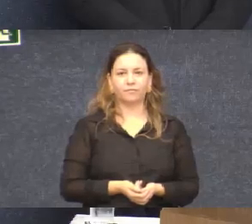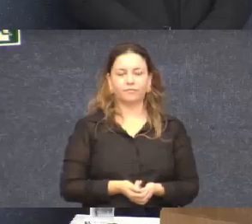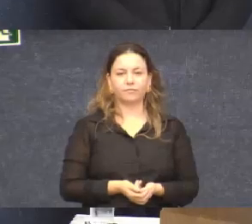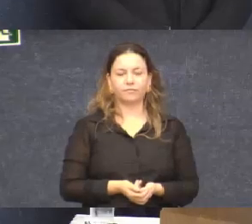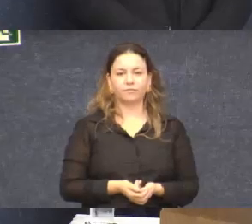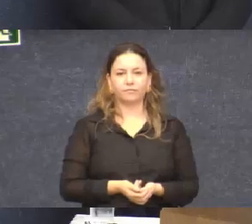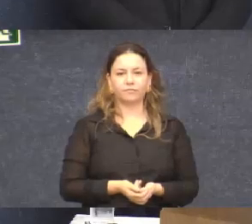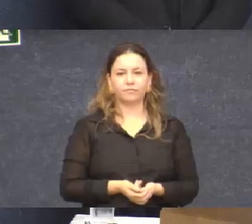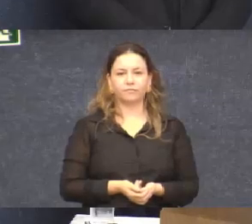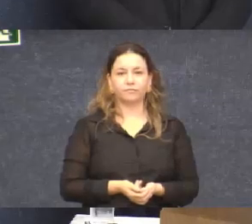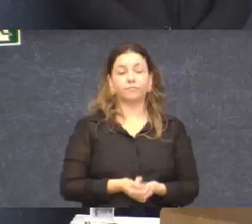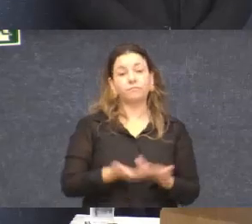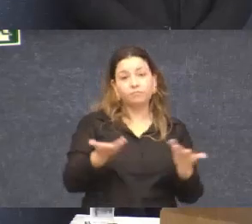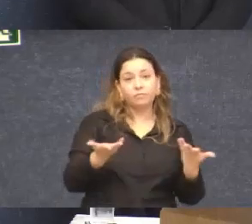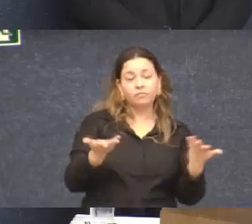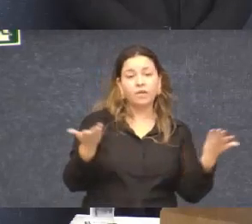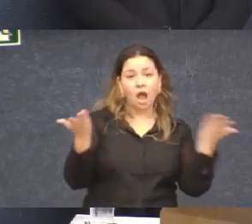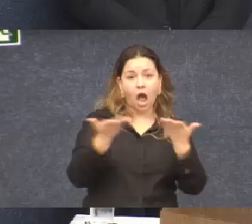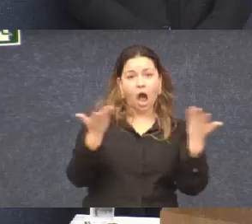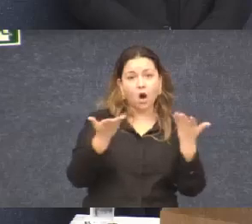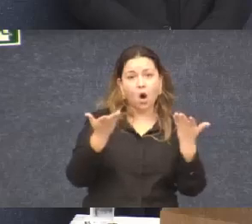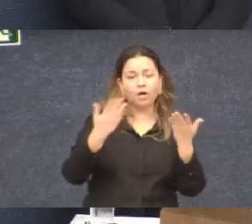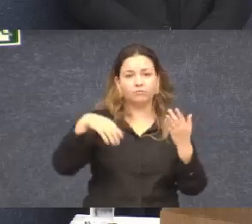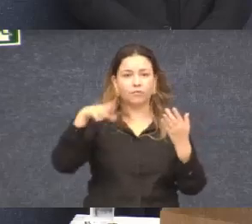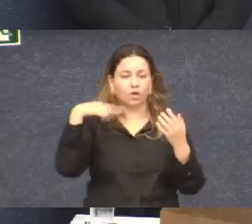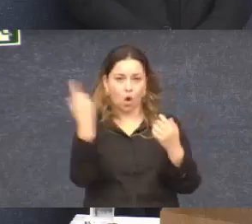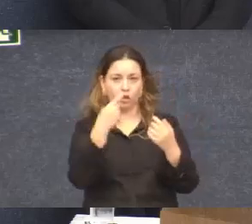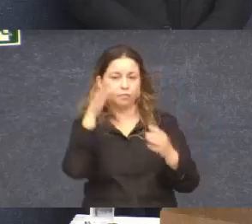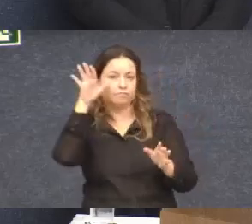Senhoras e senhores, assistiremos agora um